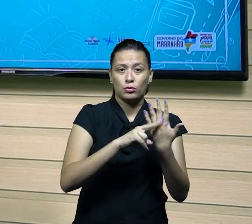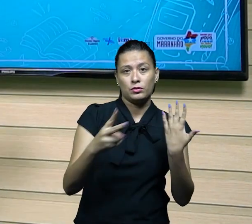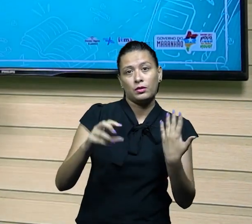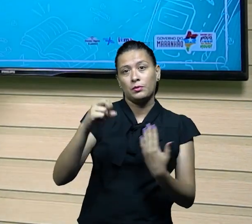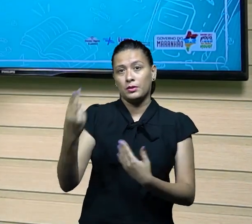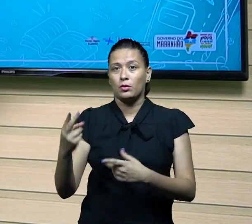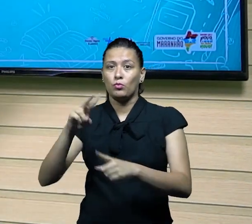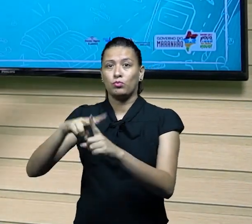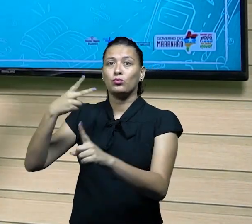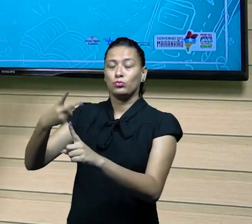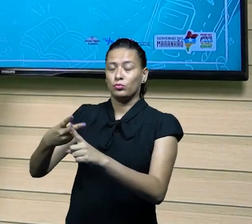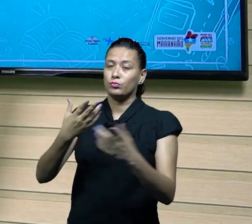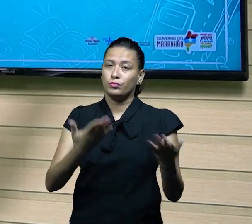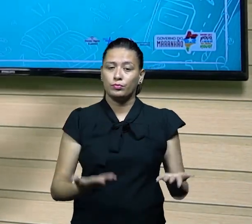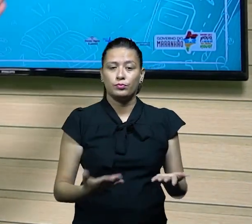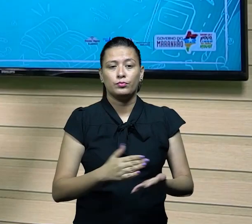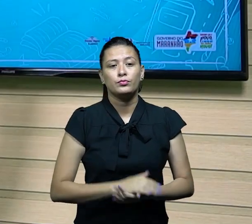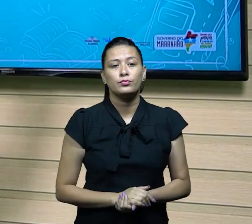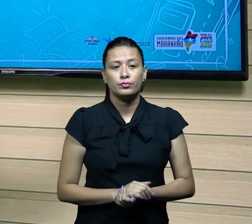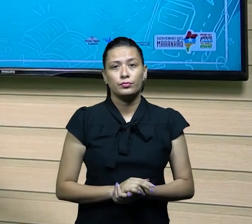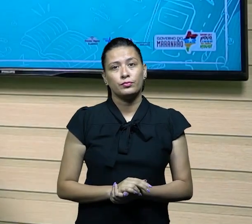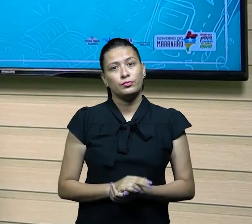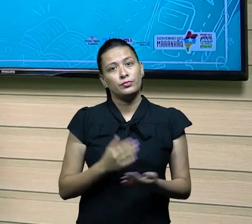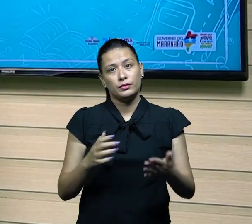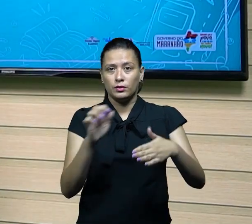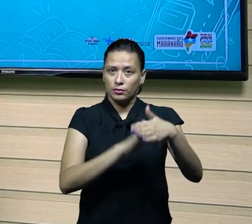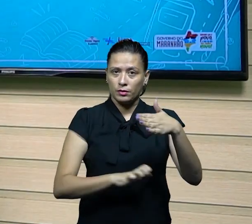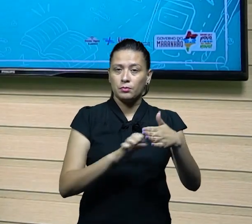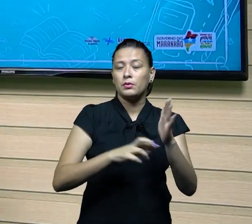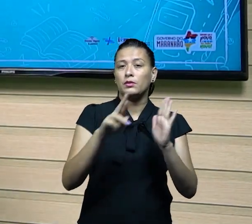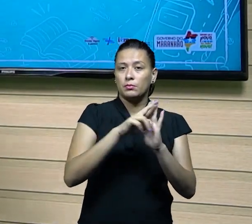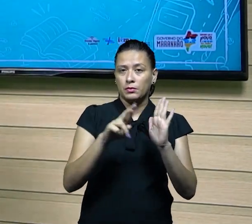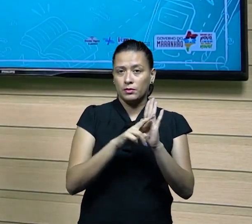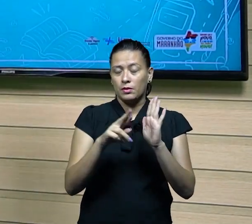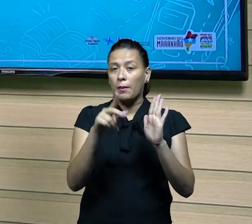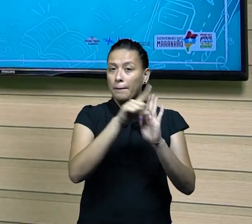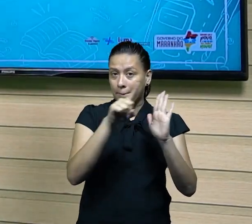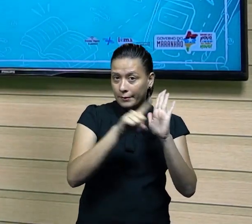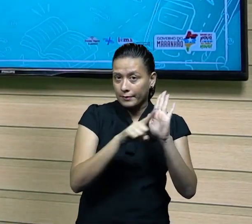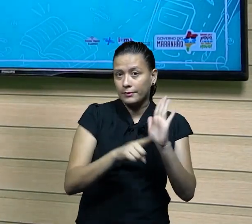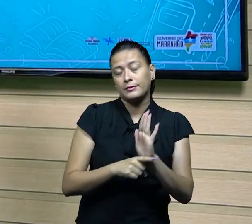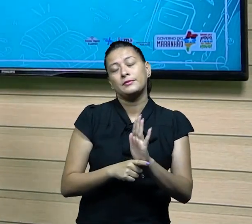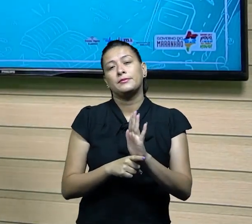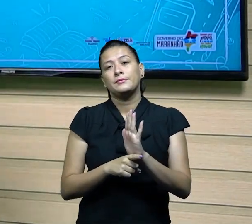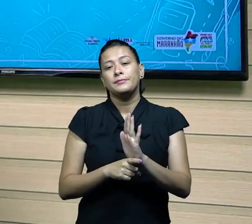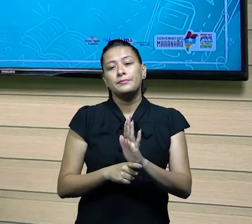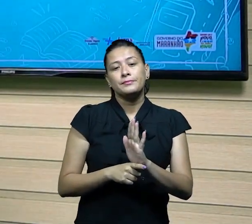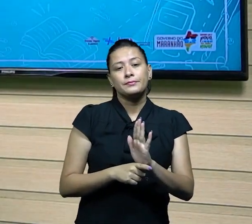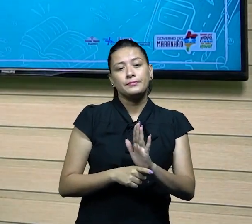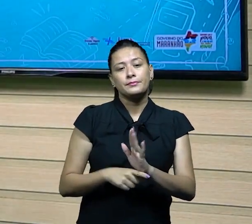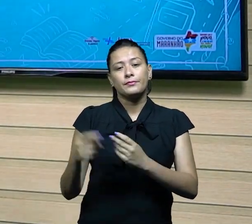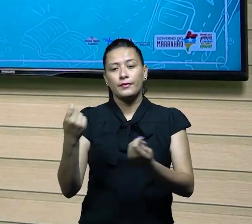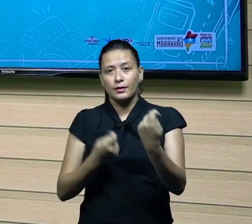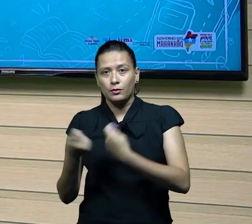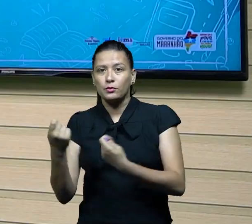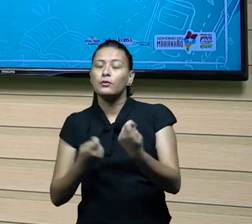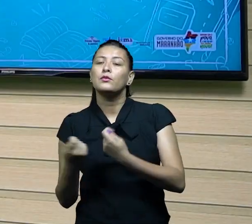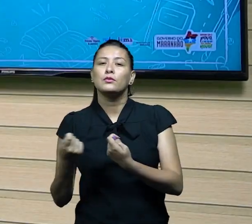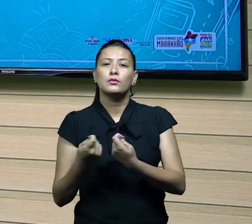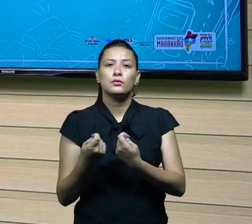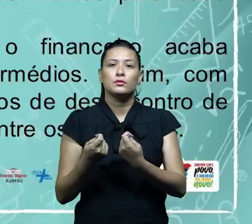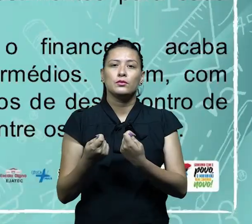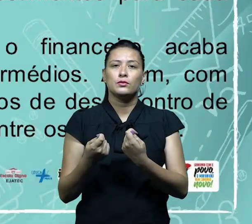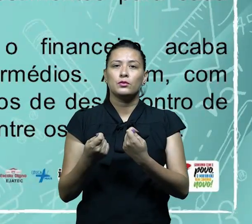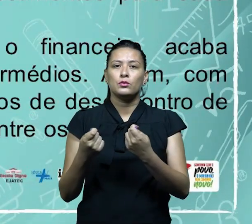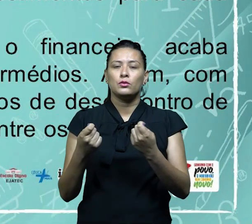essa empresa ela é responsável por fazer todo esse planejamento e esse controle da parte financeira e monetária de uma empresa. Assim funciona o